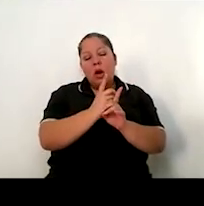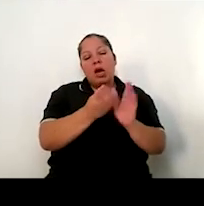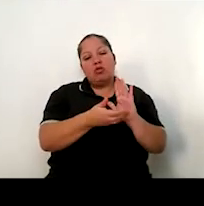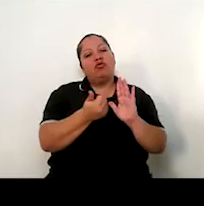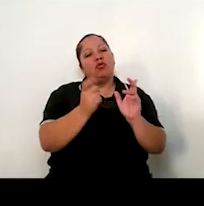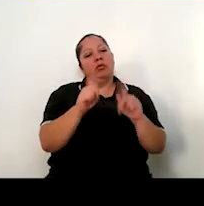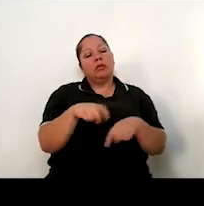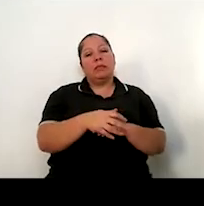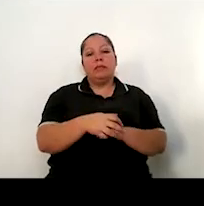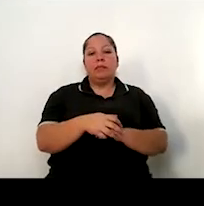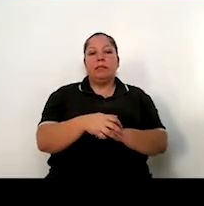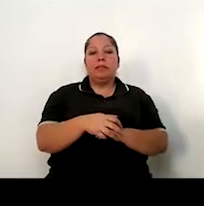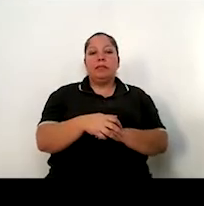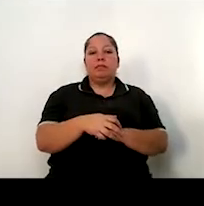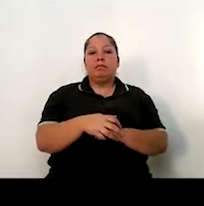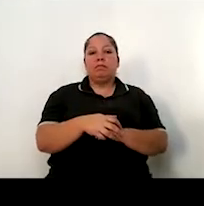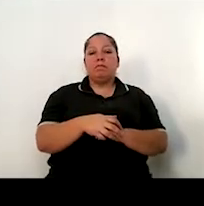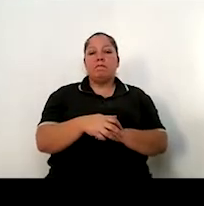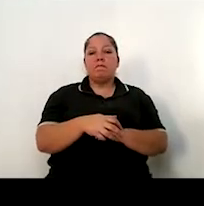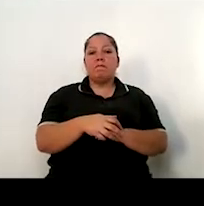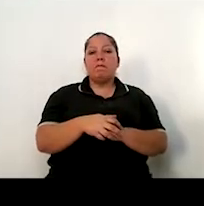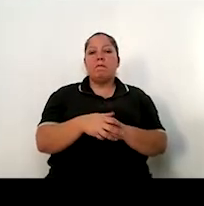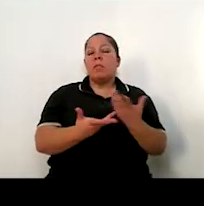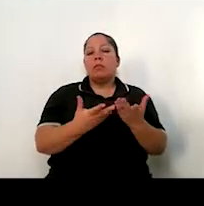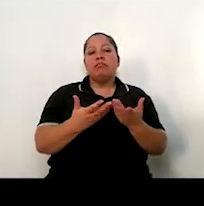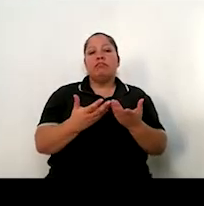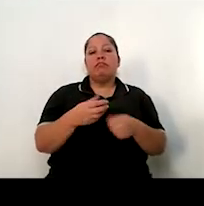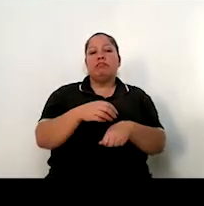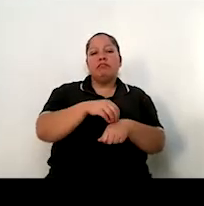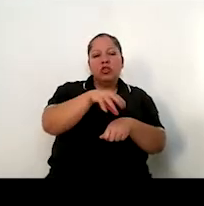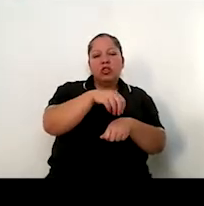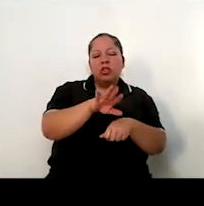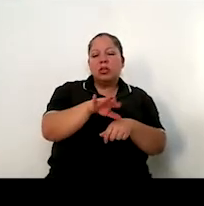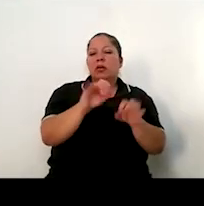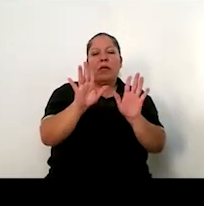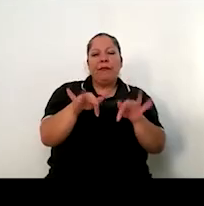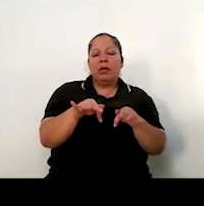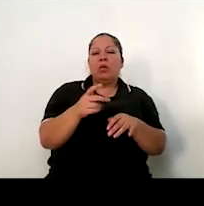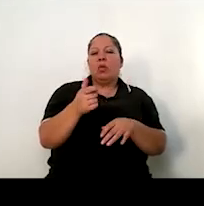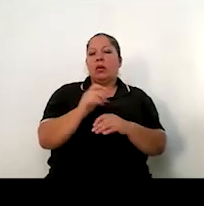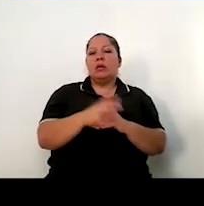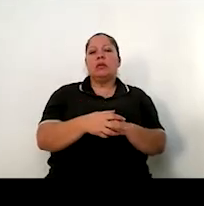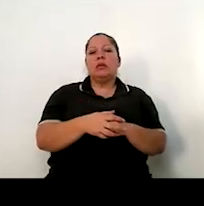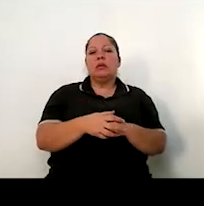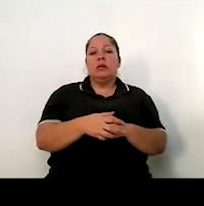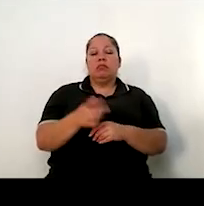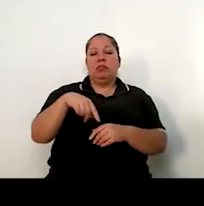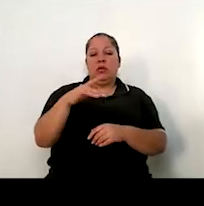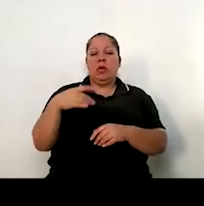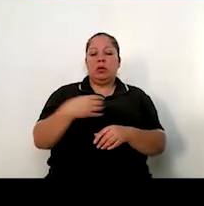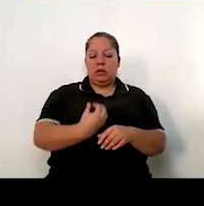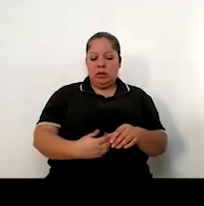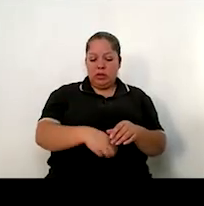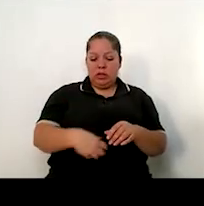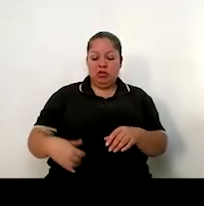Então, de mensagens finais, o que que eu passo para vocês? Que para a gente ter uma saúde intestinal e prevenir doenças, aqui entra